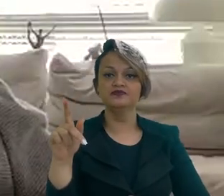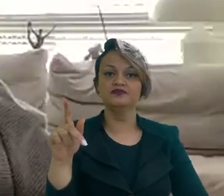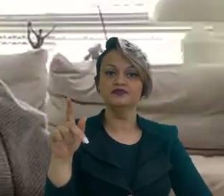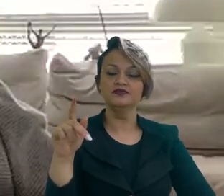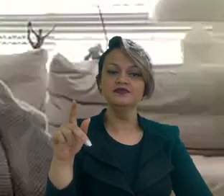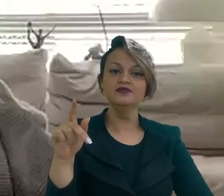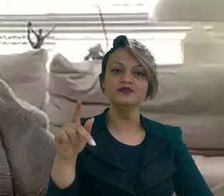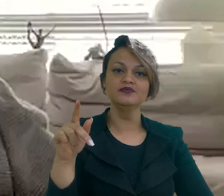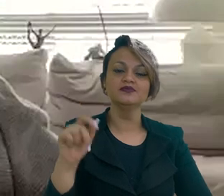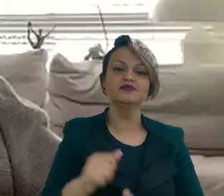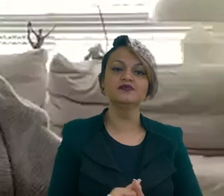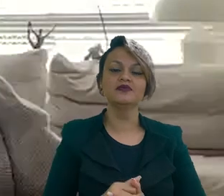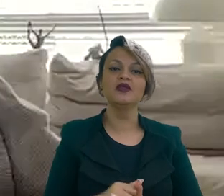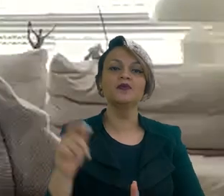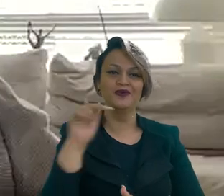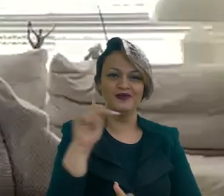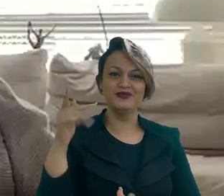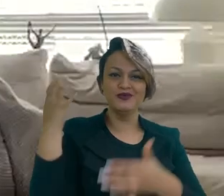professor professor